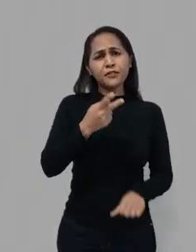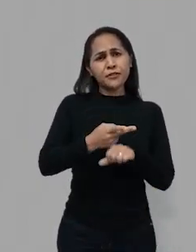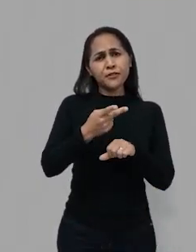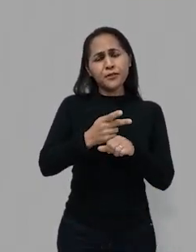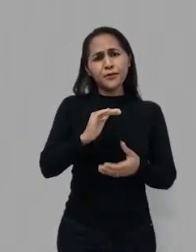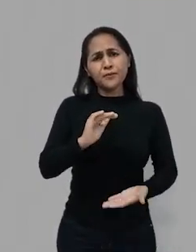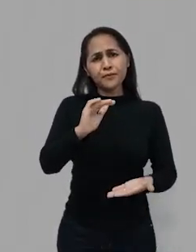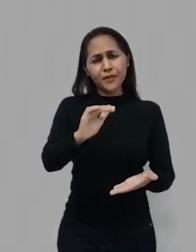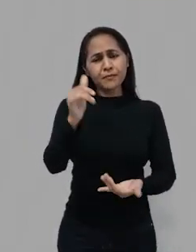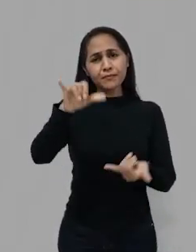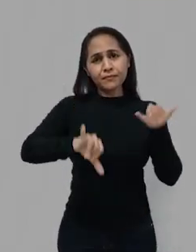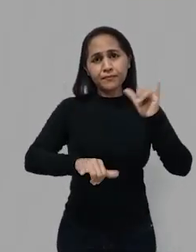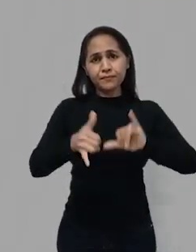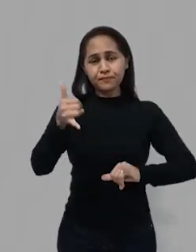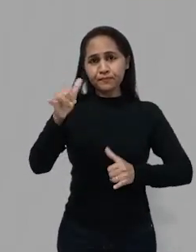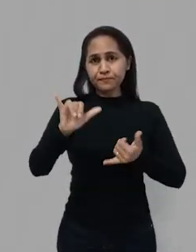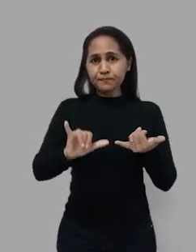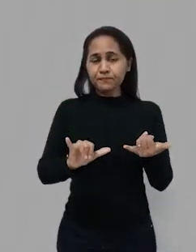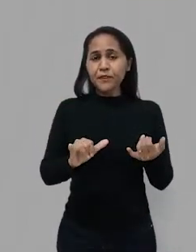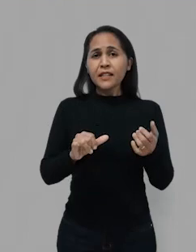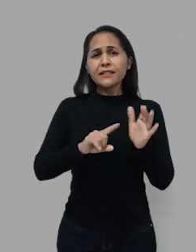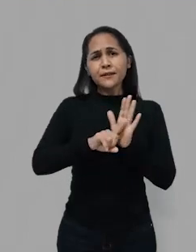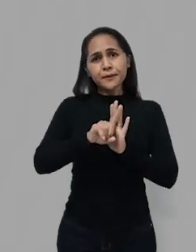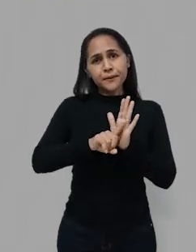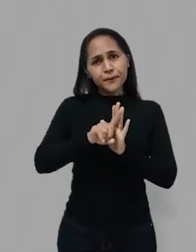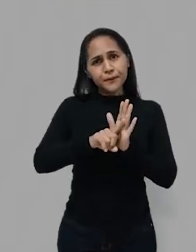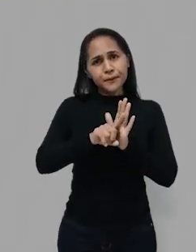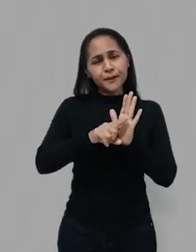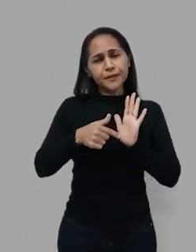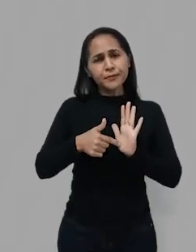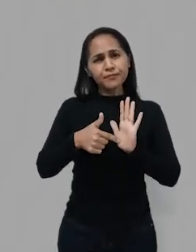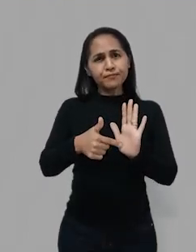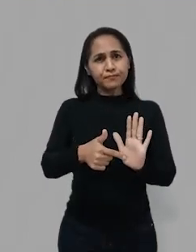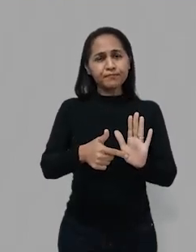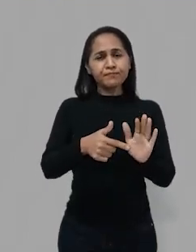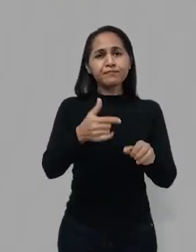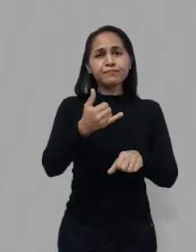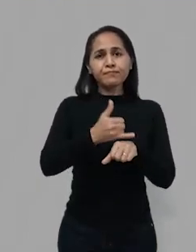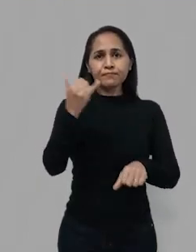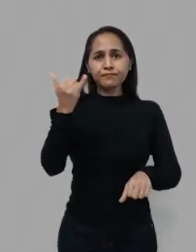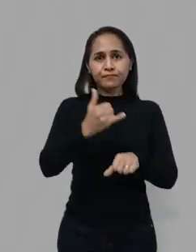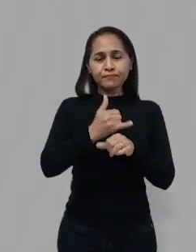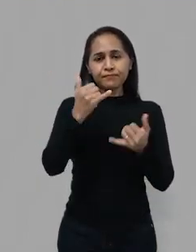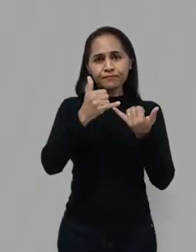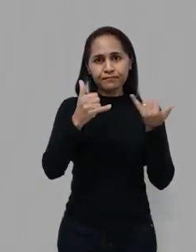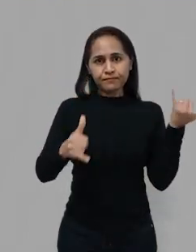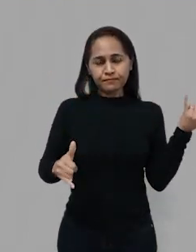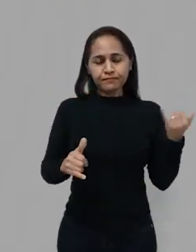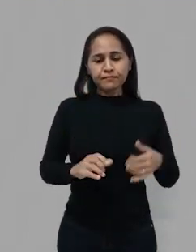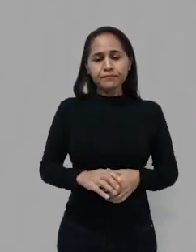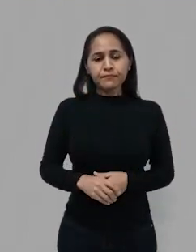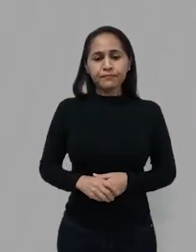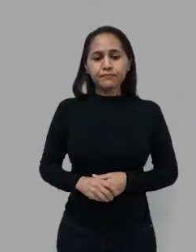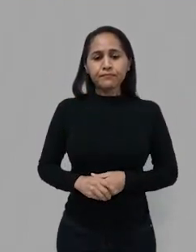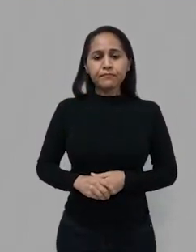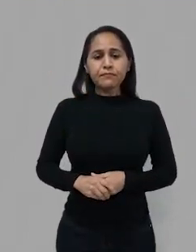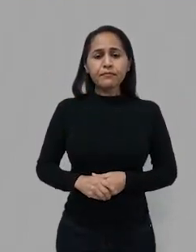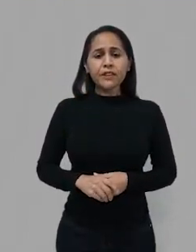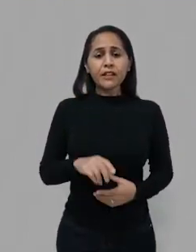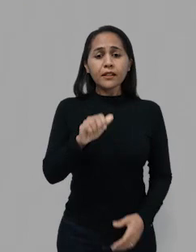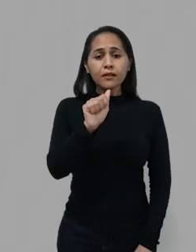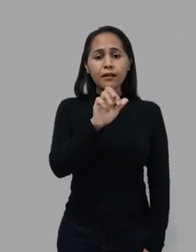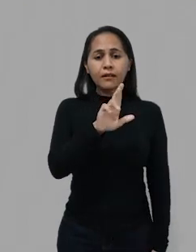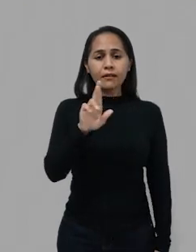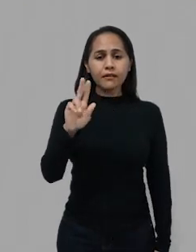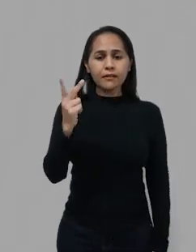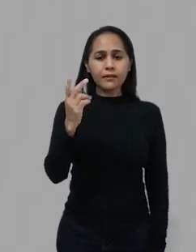Química, com base nessa teoria da dissociação, ok? Então, o Arrhenius, ele